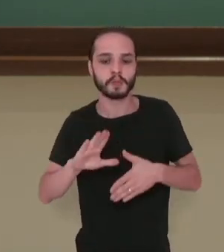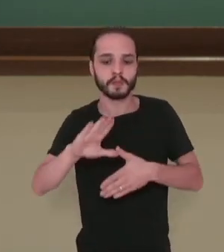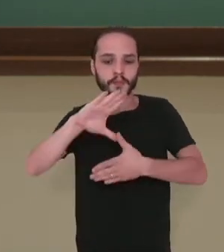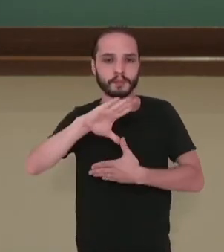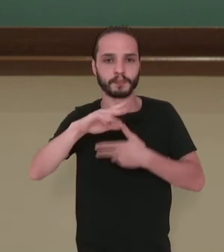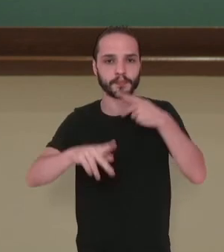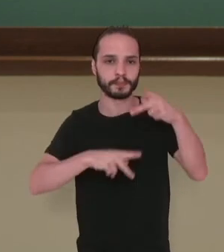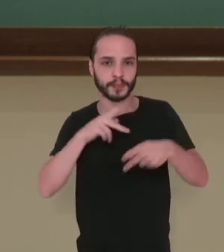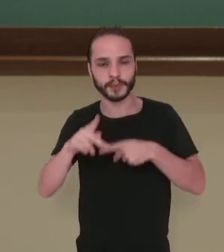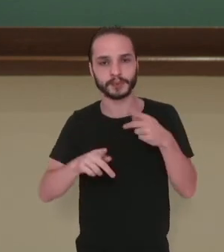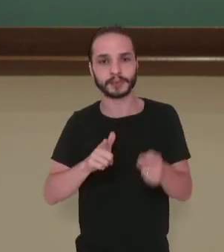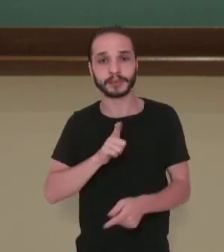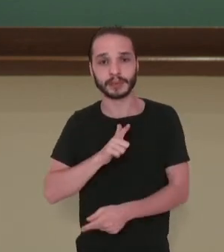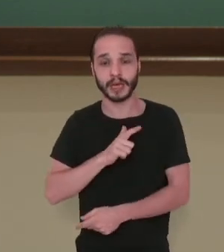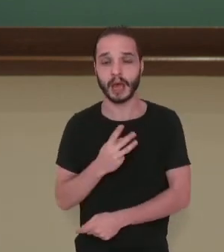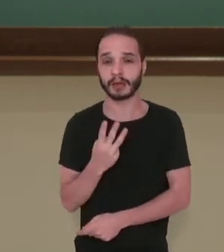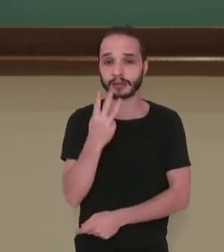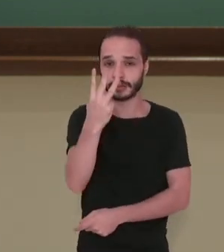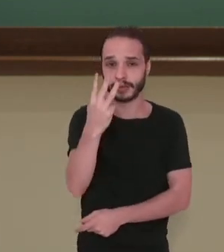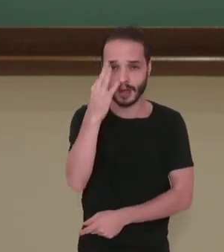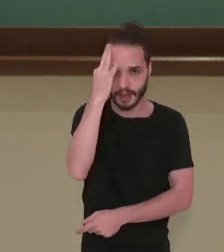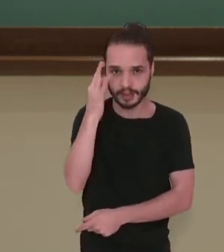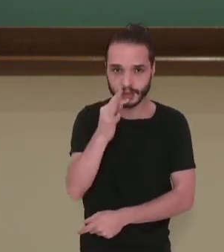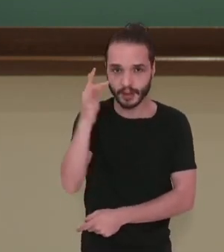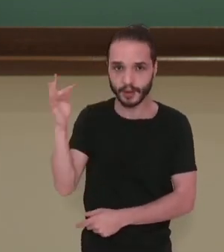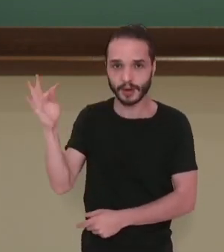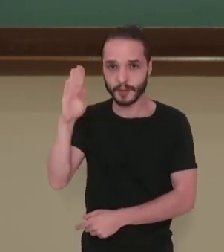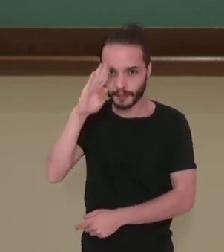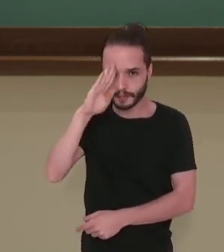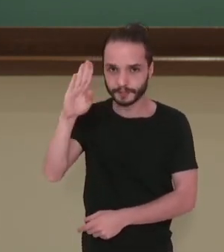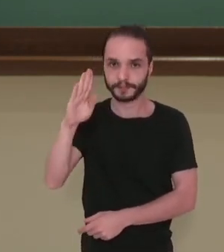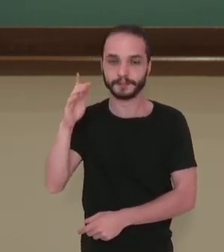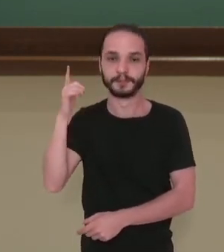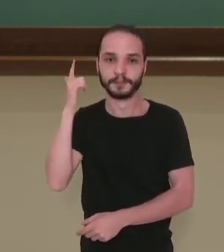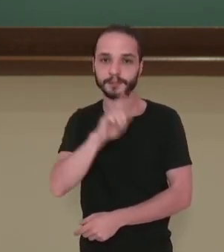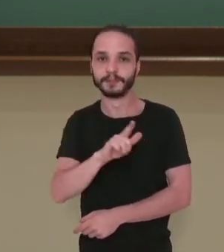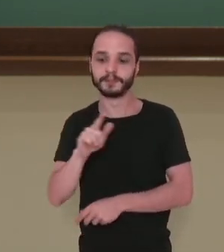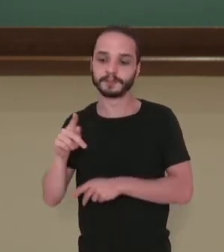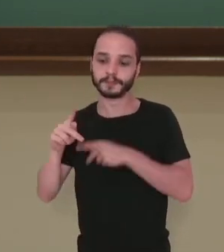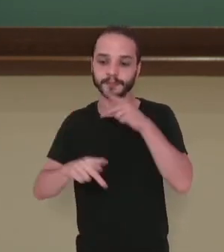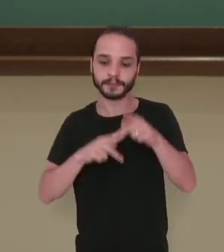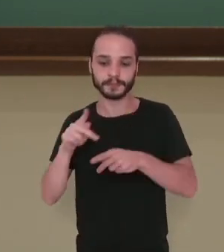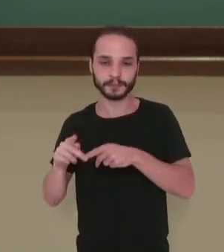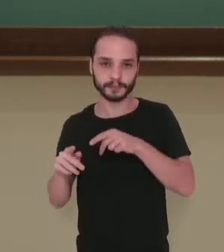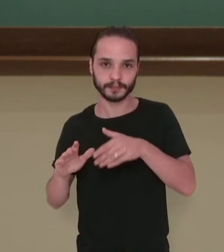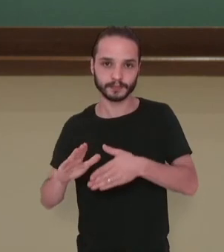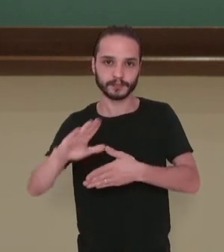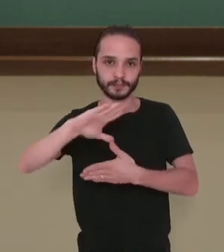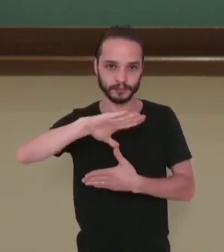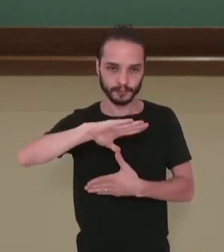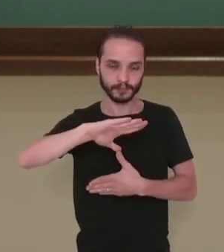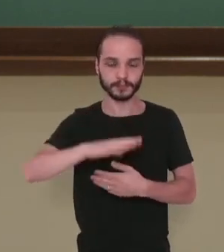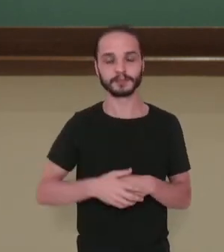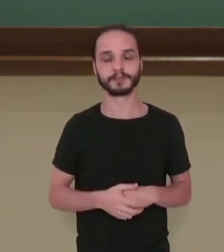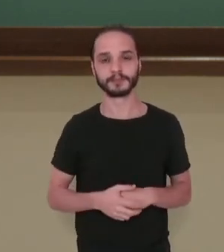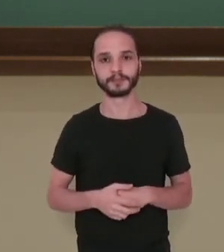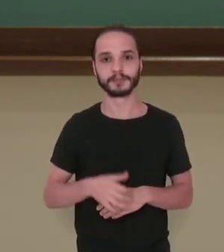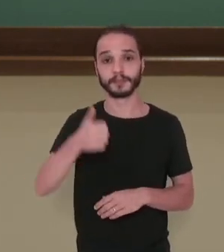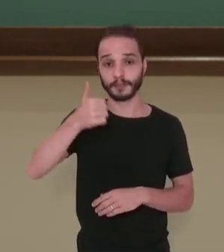Existem 3 teorias possíveis, plausíveis para o povoamento da América, né? A primeira é a